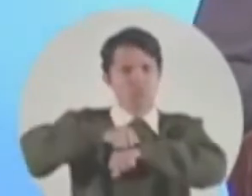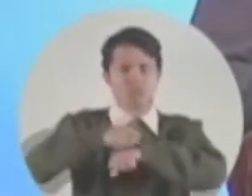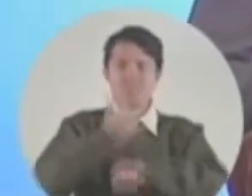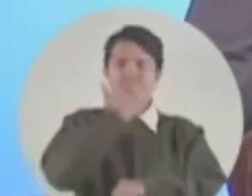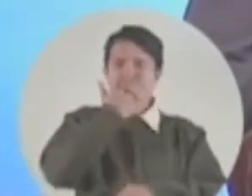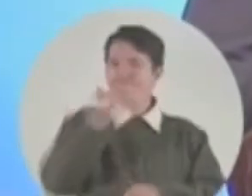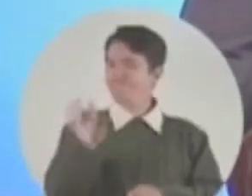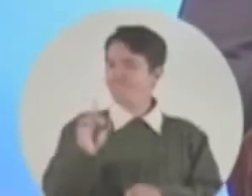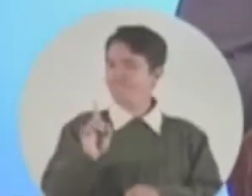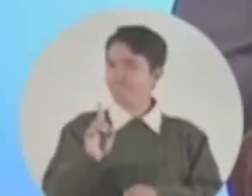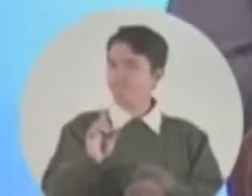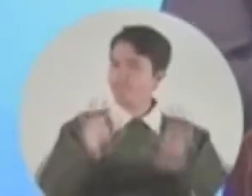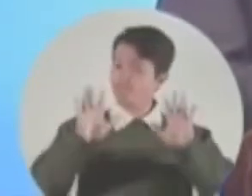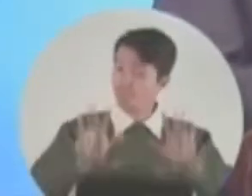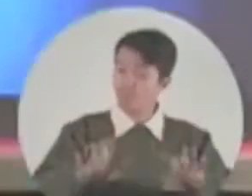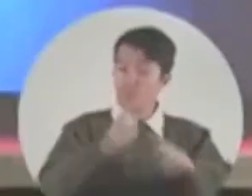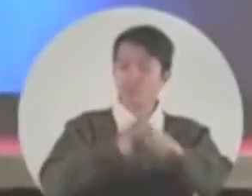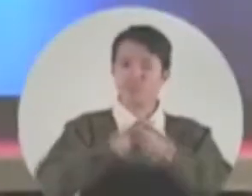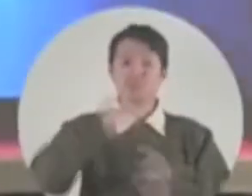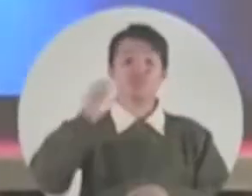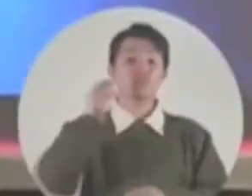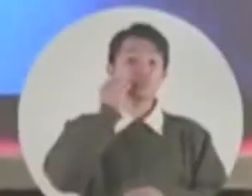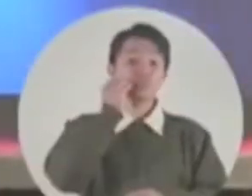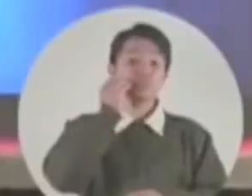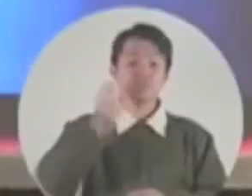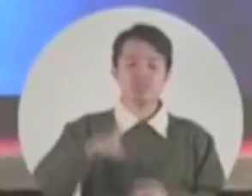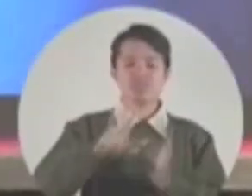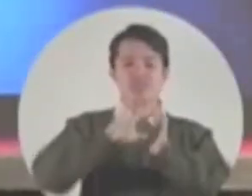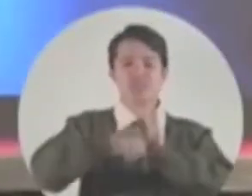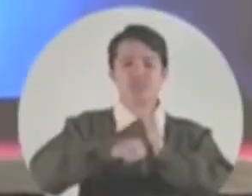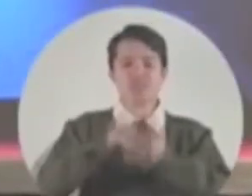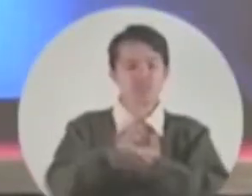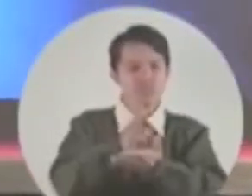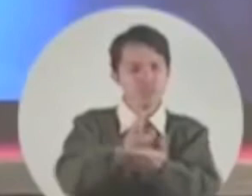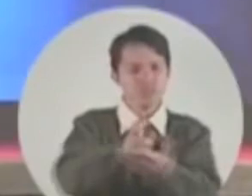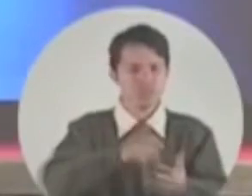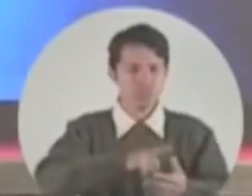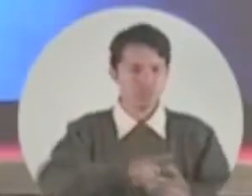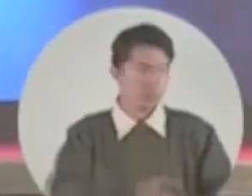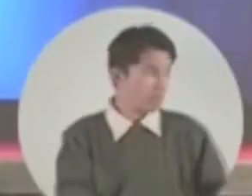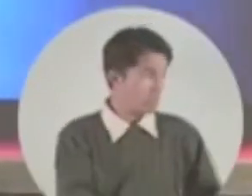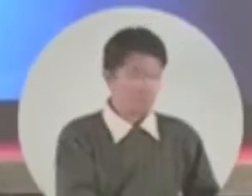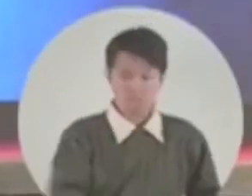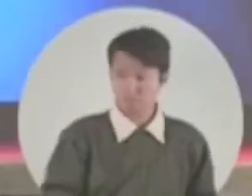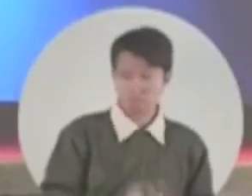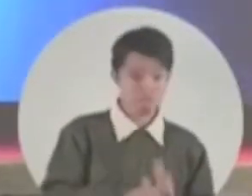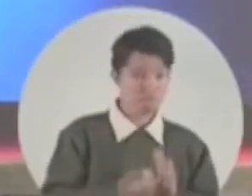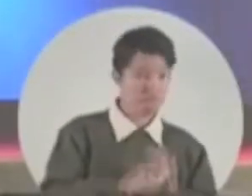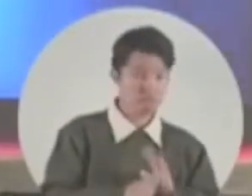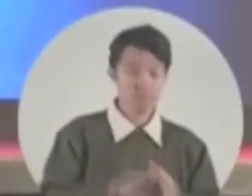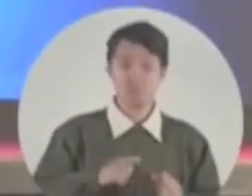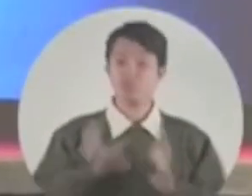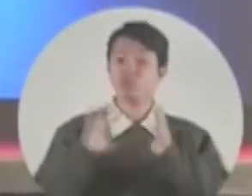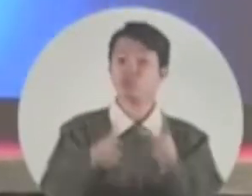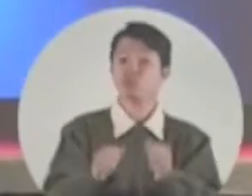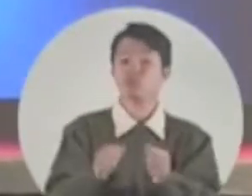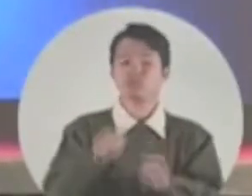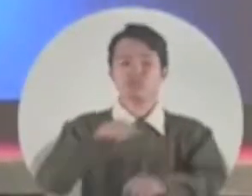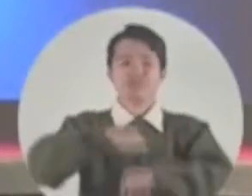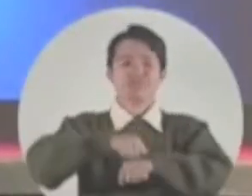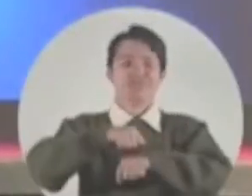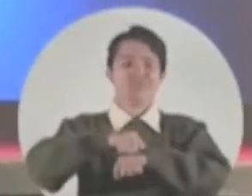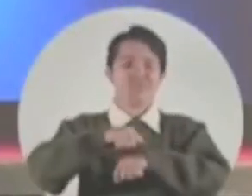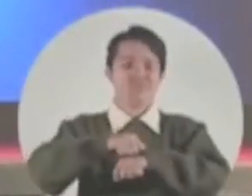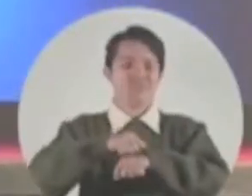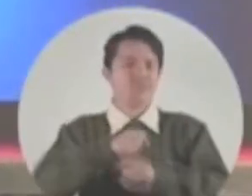pobres, mas porque era ladrão e, sendo responsável pela bolsa de dinheiro, costumava tirar o que nela era